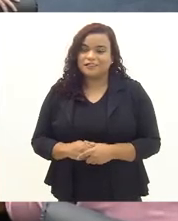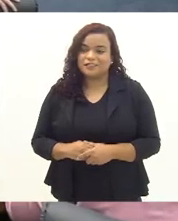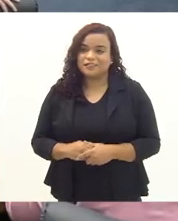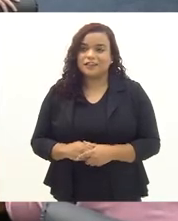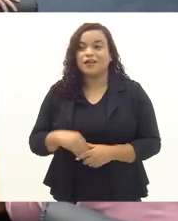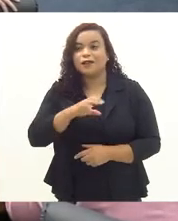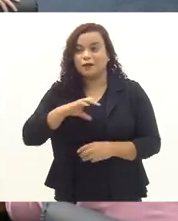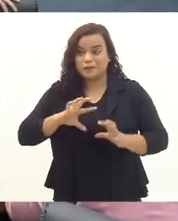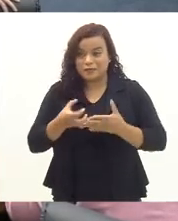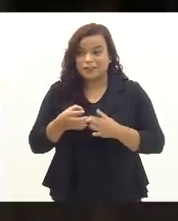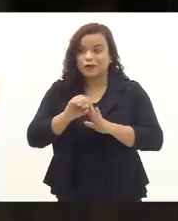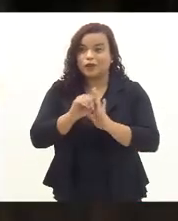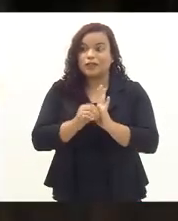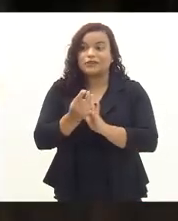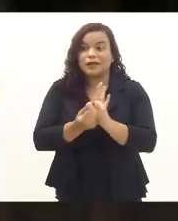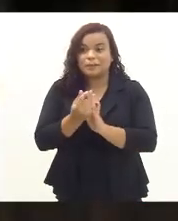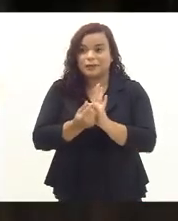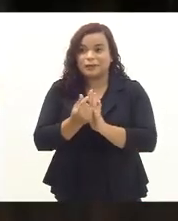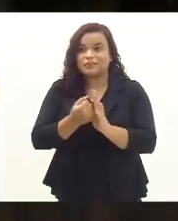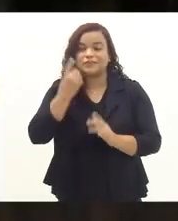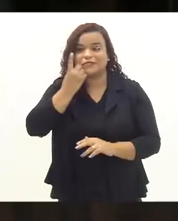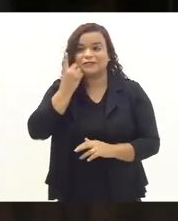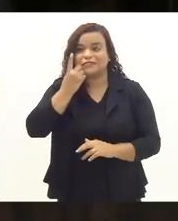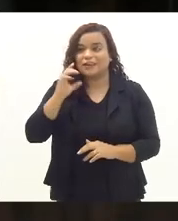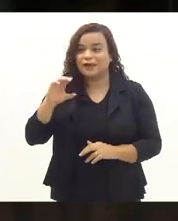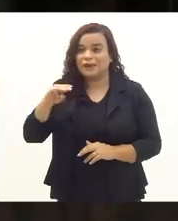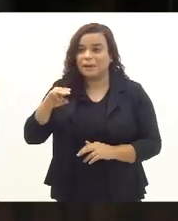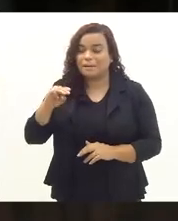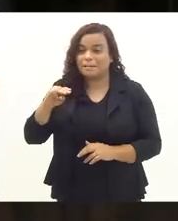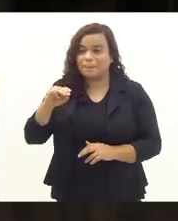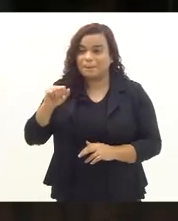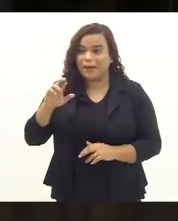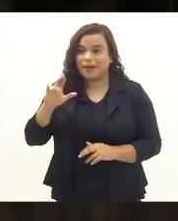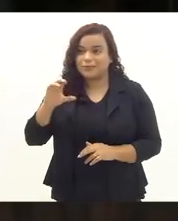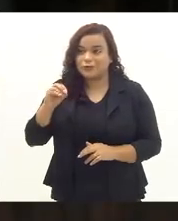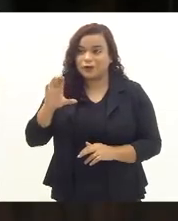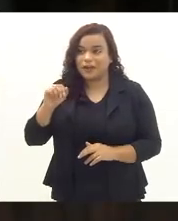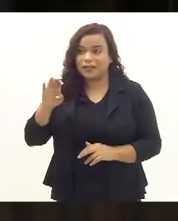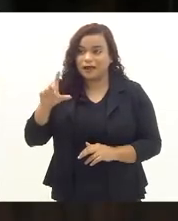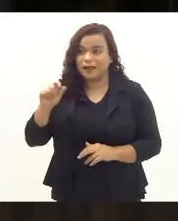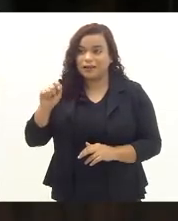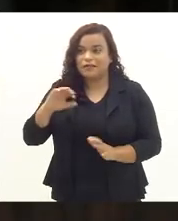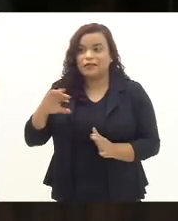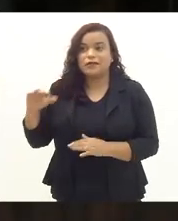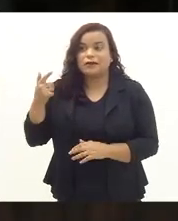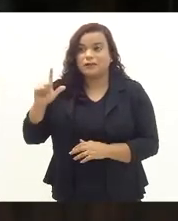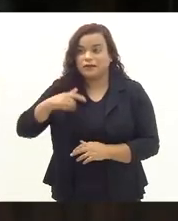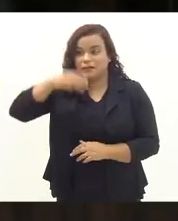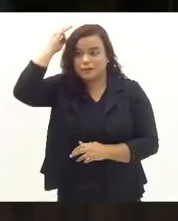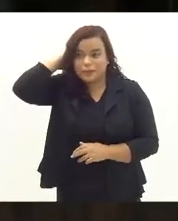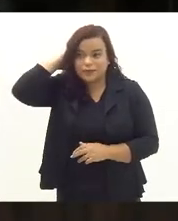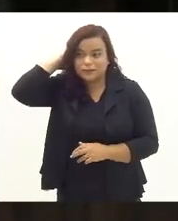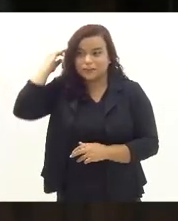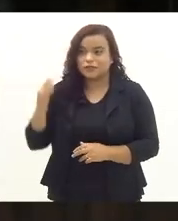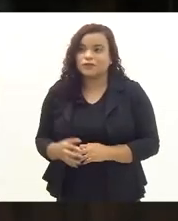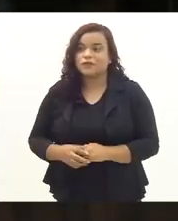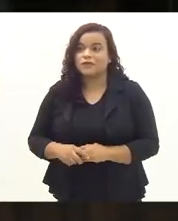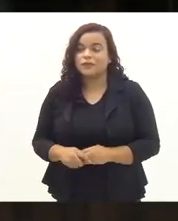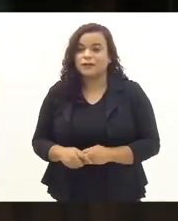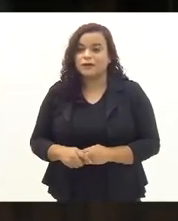a comissão de orçamento Deputado Márcio canela Deputado Márcio Pacheco